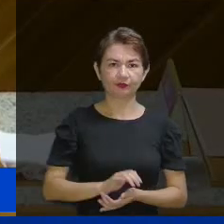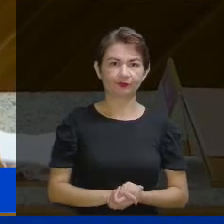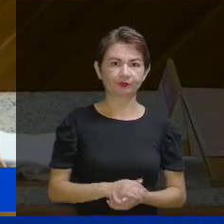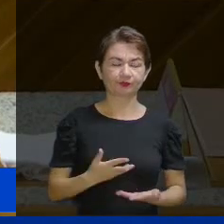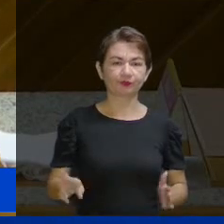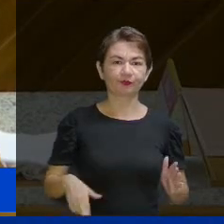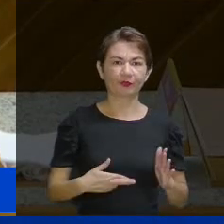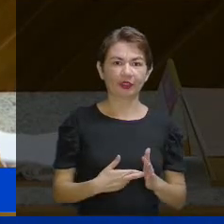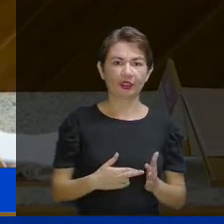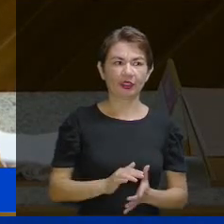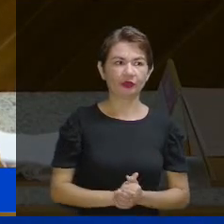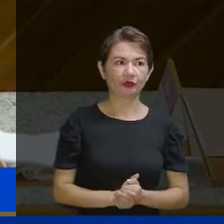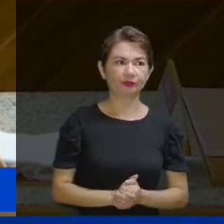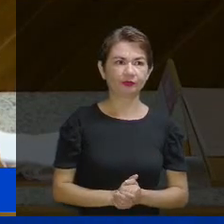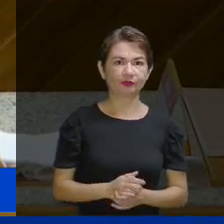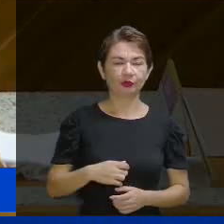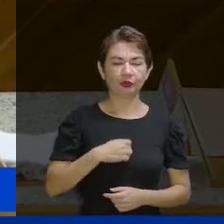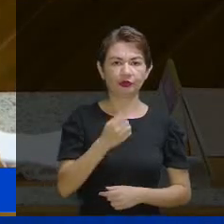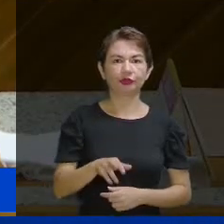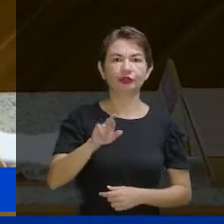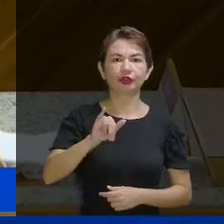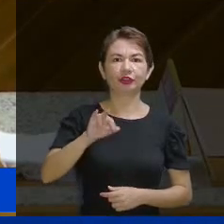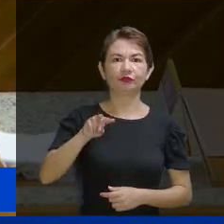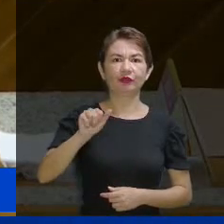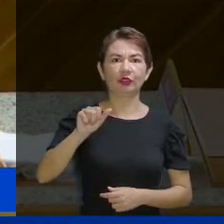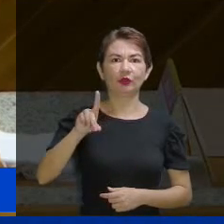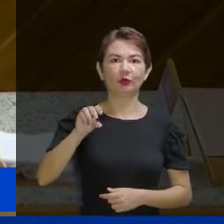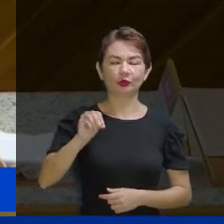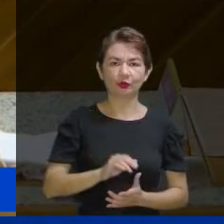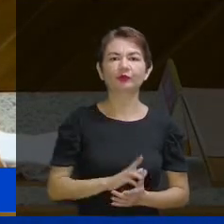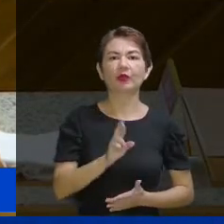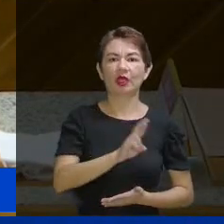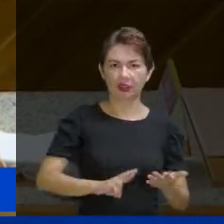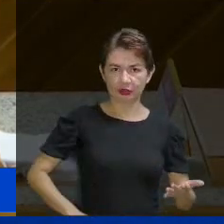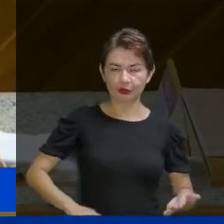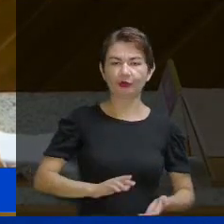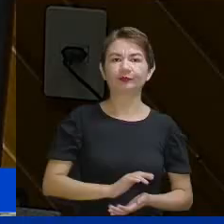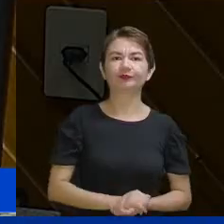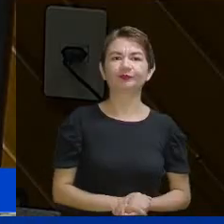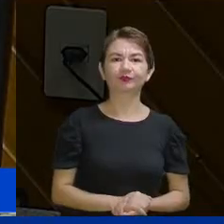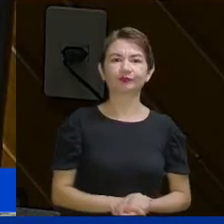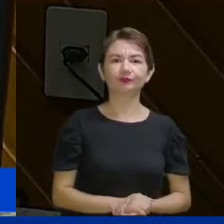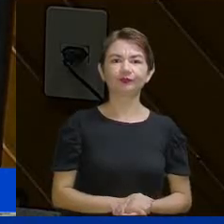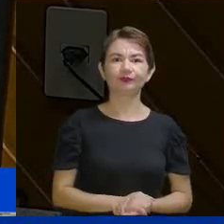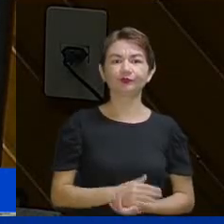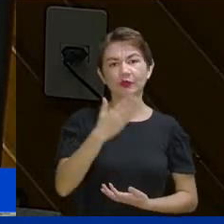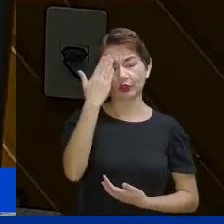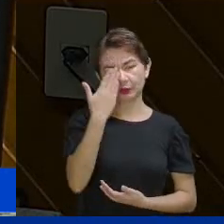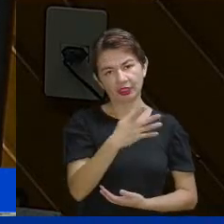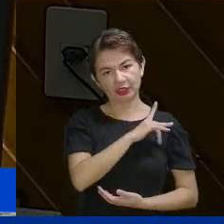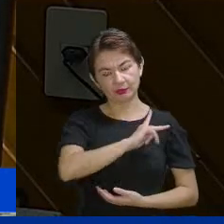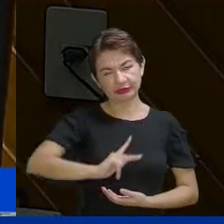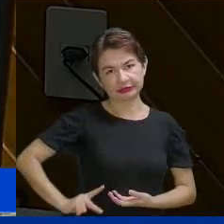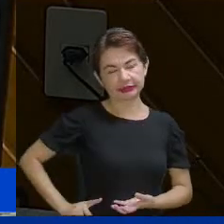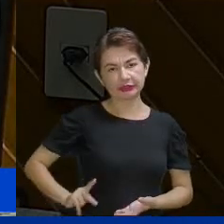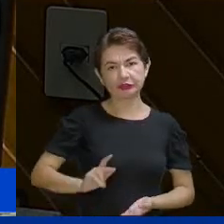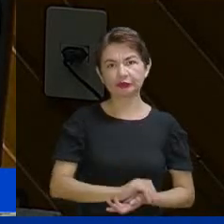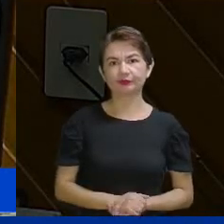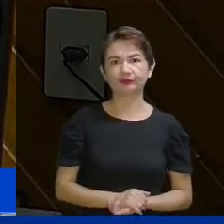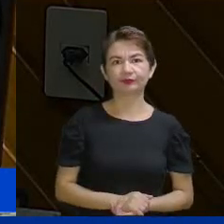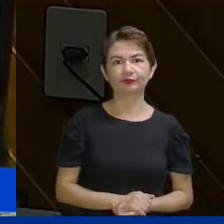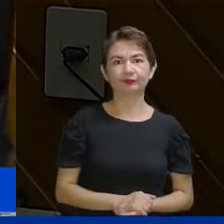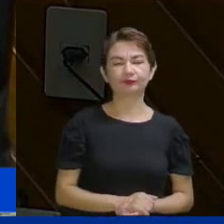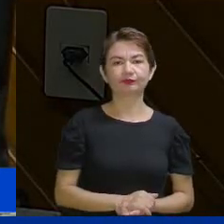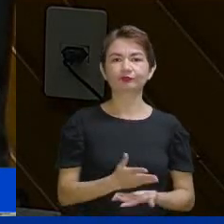Figueiredo, e o relator tem a palavra, então, o doutor Rivaldo, para o relatório. Obrigado, senhor presidente. Senhor